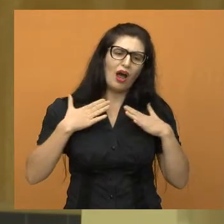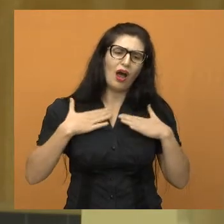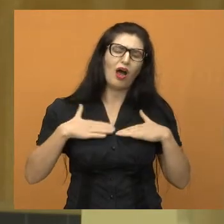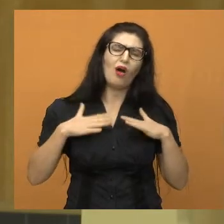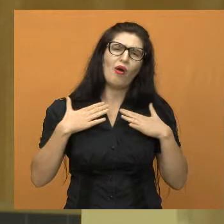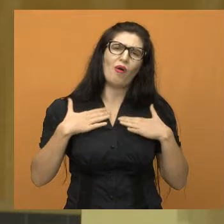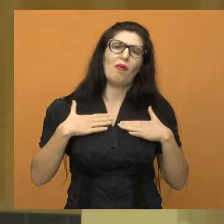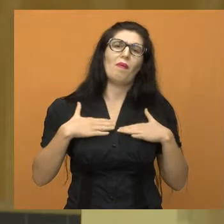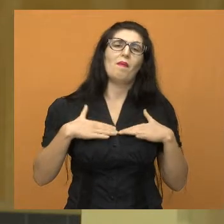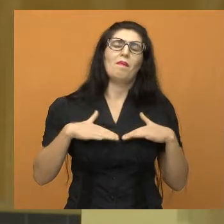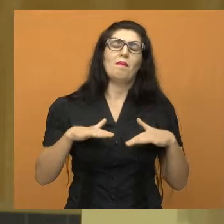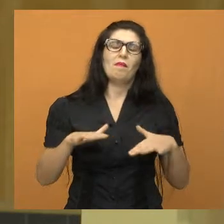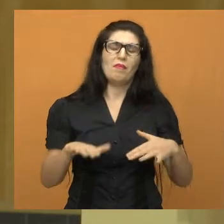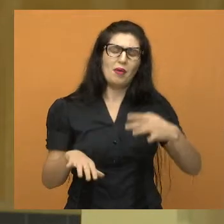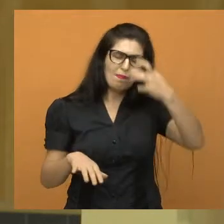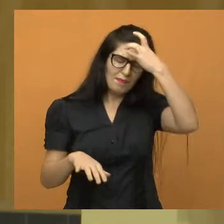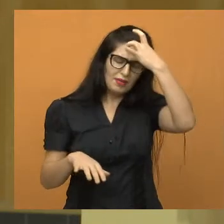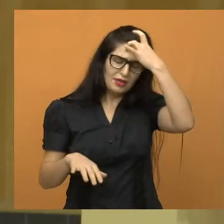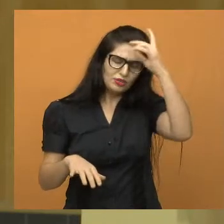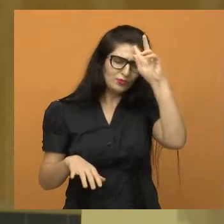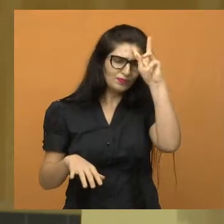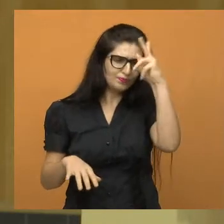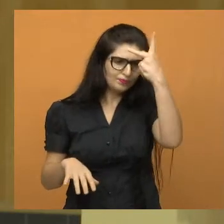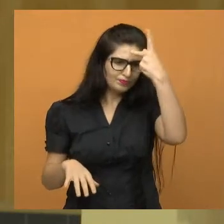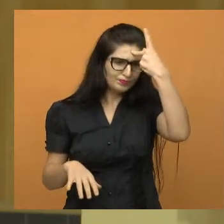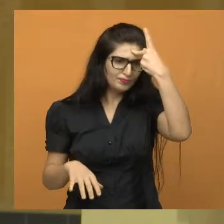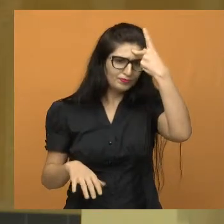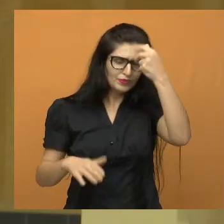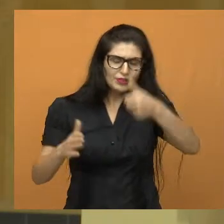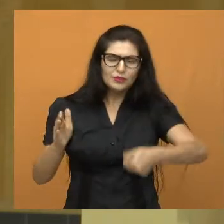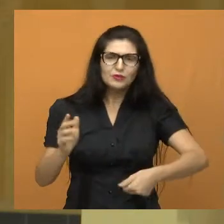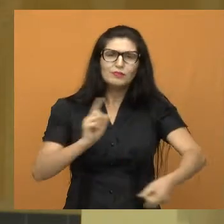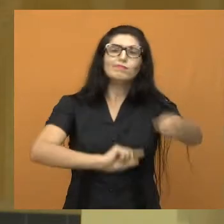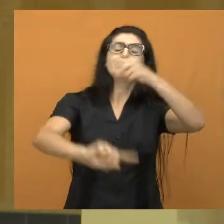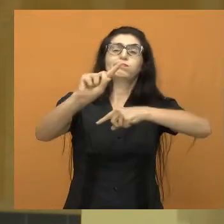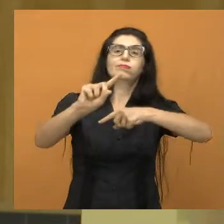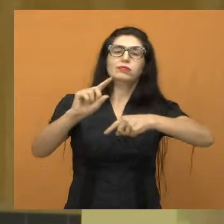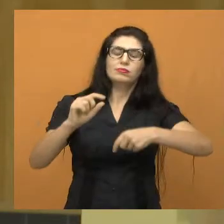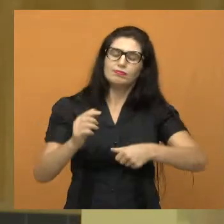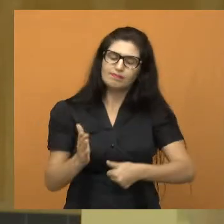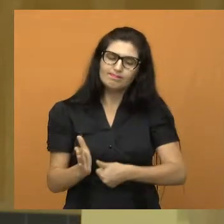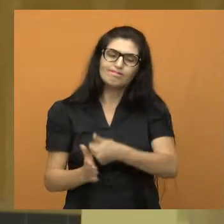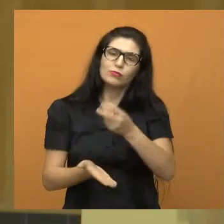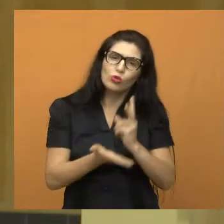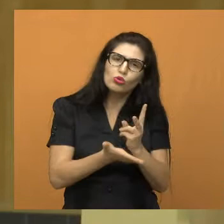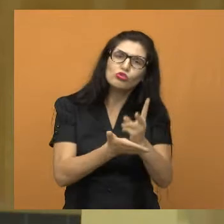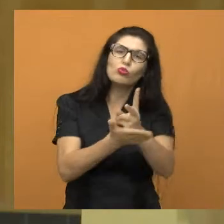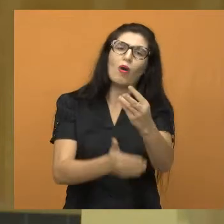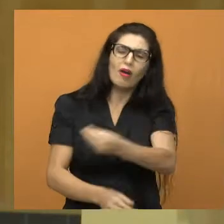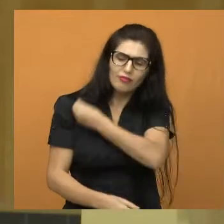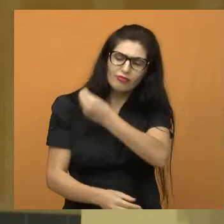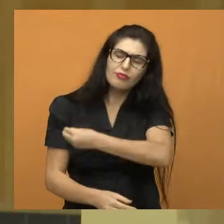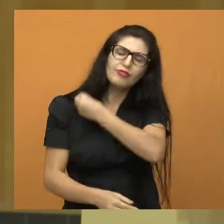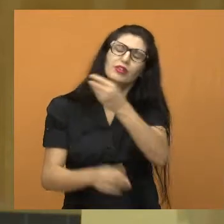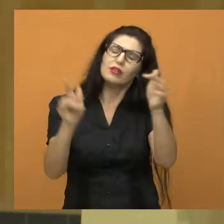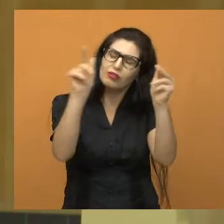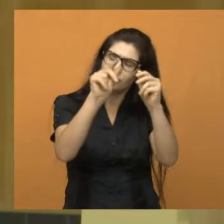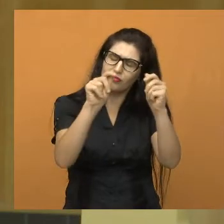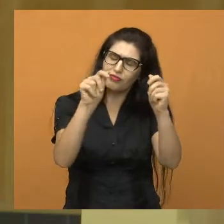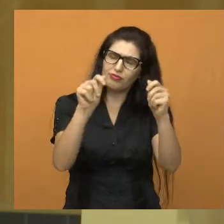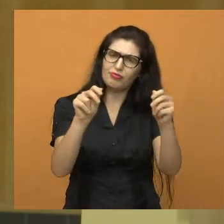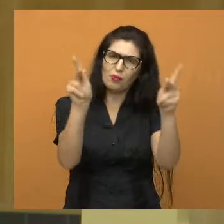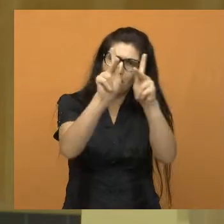E daí nós estamos, concomitantemente, formando o futuro cidadão, né? E agradeço muito